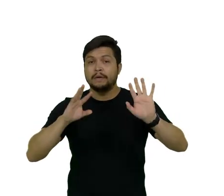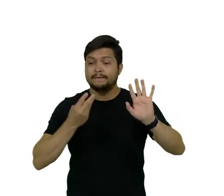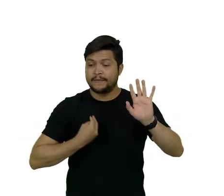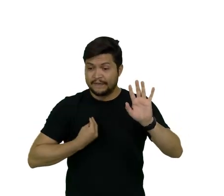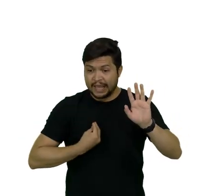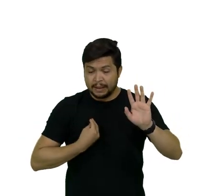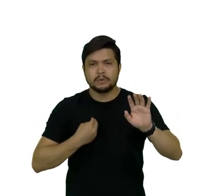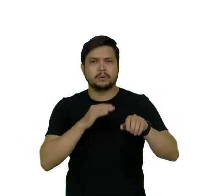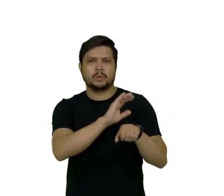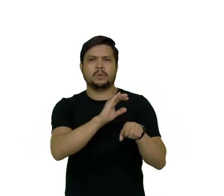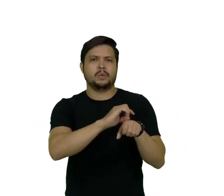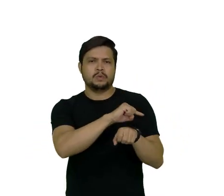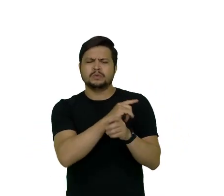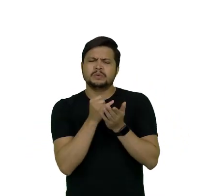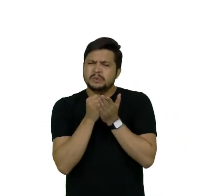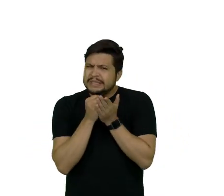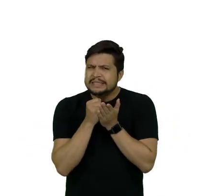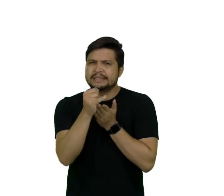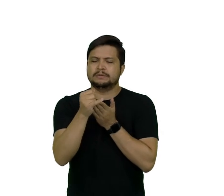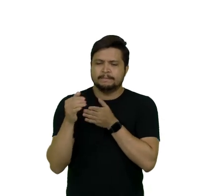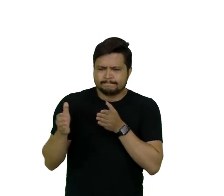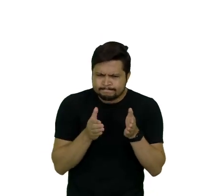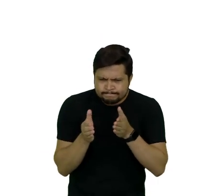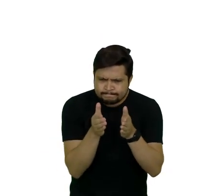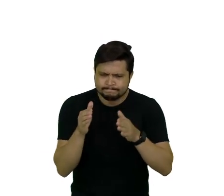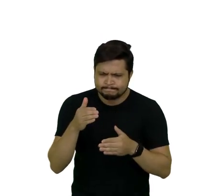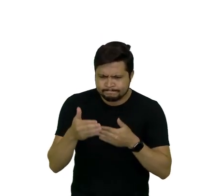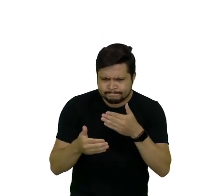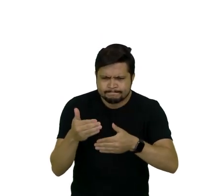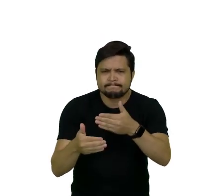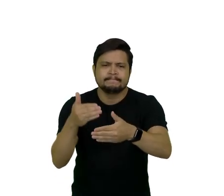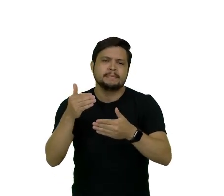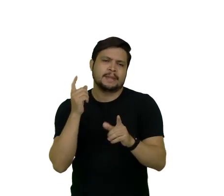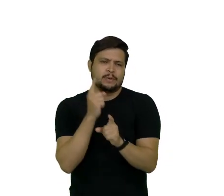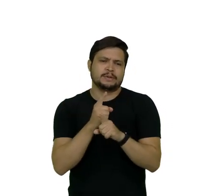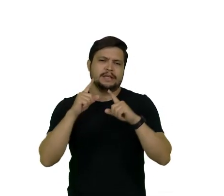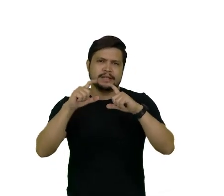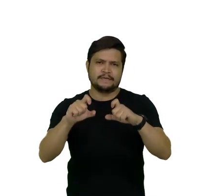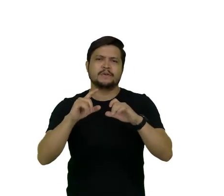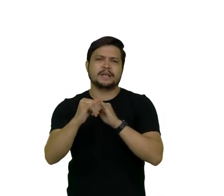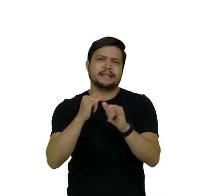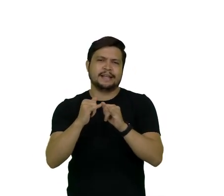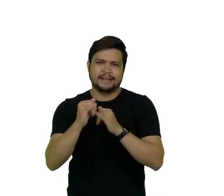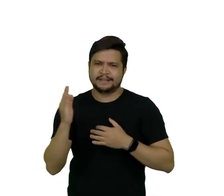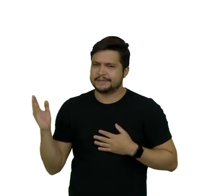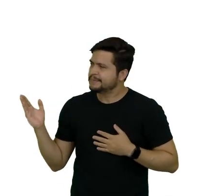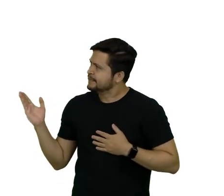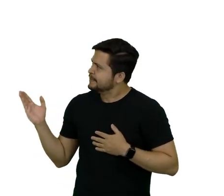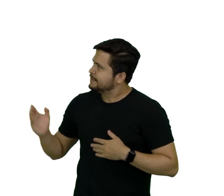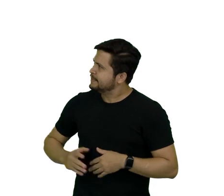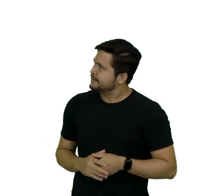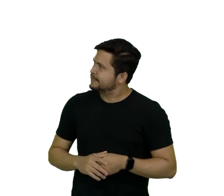zootecnia abrindo esse caminho, que é um caminho muito importante. E aí, assim, eu achei legal, eu encontrei essa foto